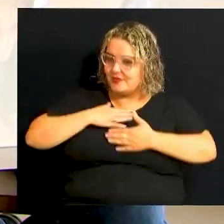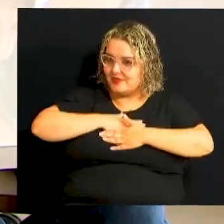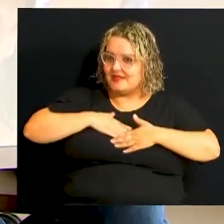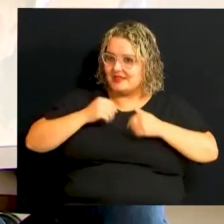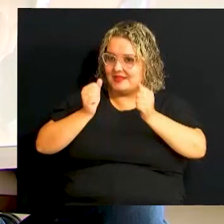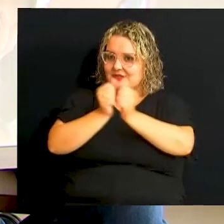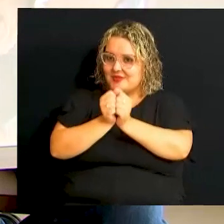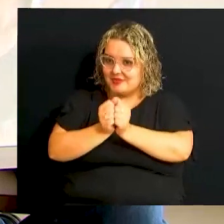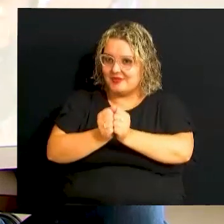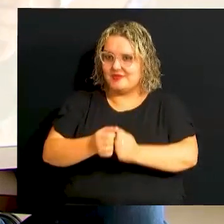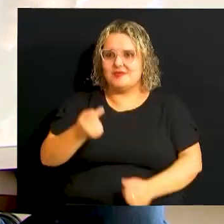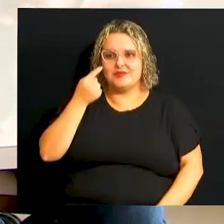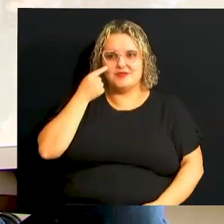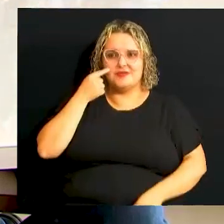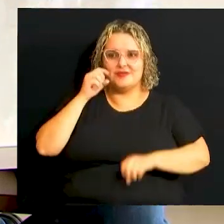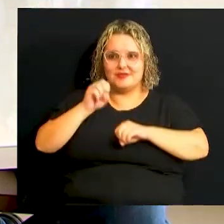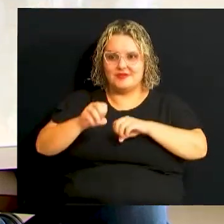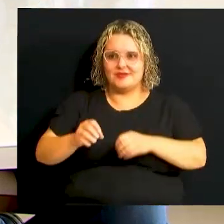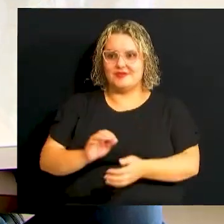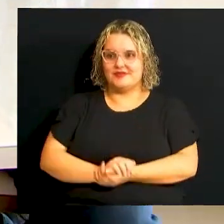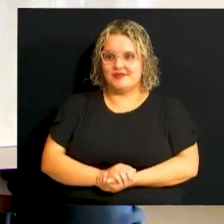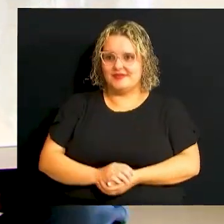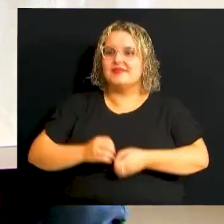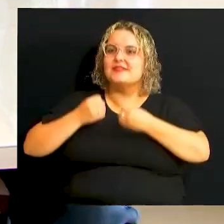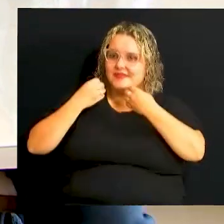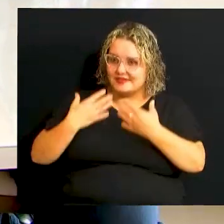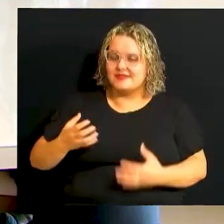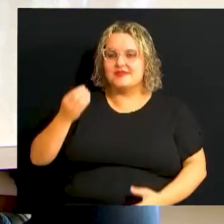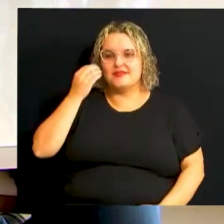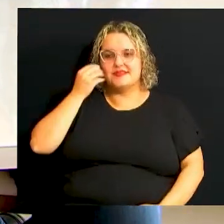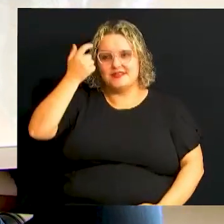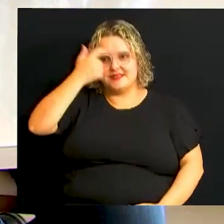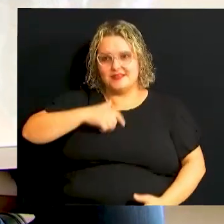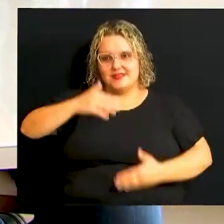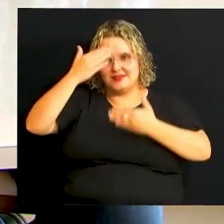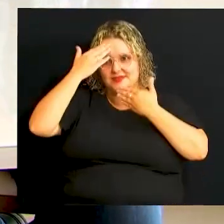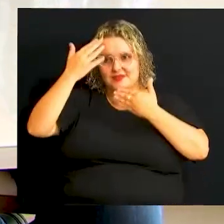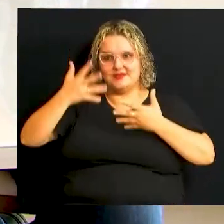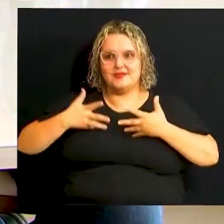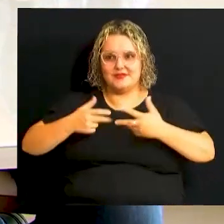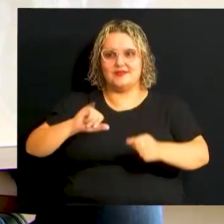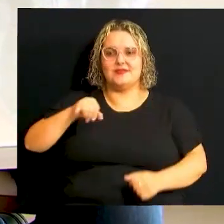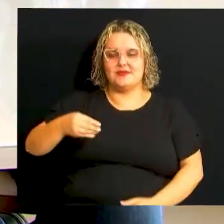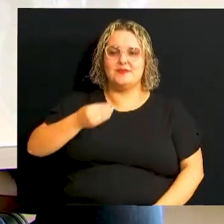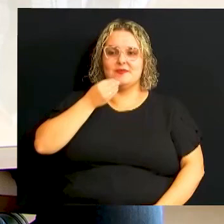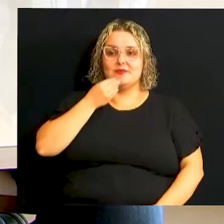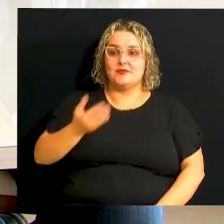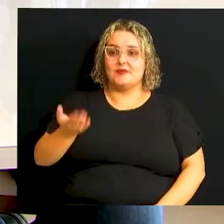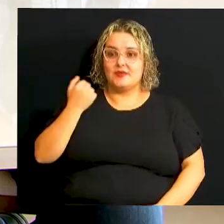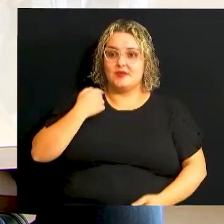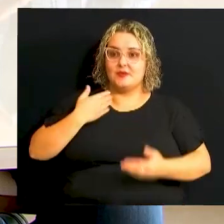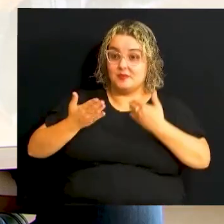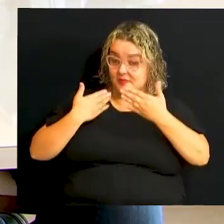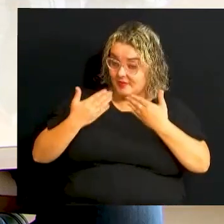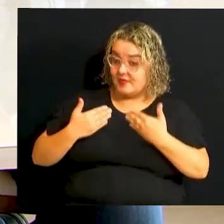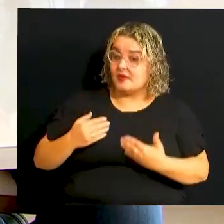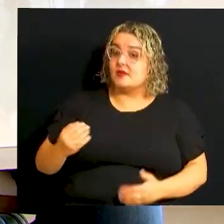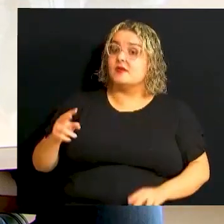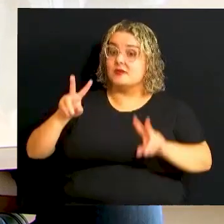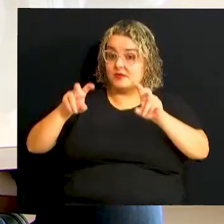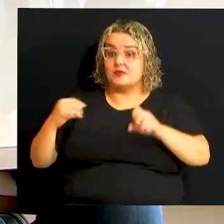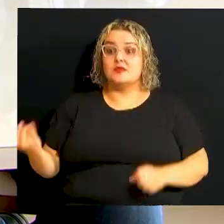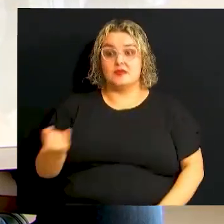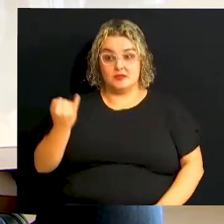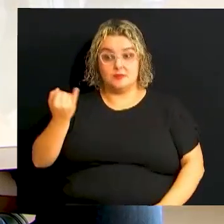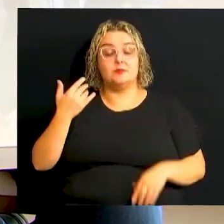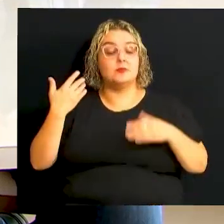Prazer em tê-lo conosco aqui no quadro de Olho na Educação. Tudo bem, André? Eu que agradeço o convite, a oportunidade. Vamos lá falar sobre esse